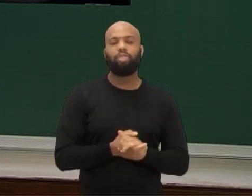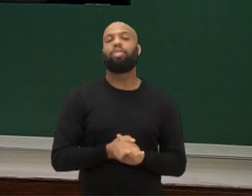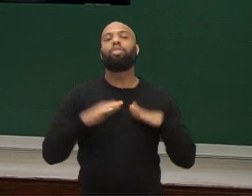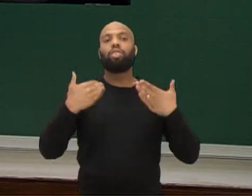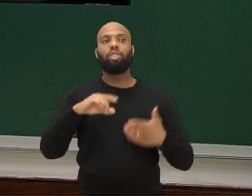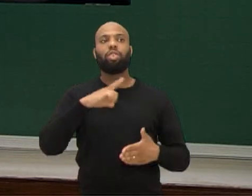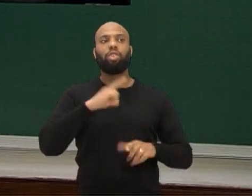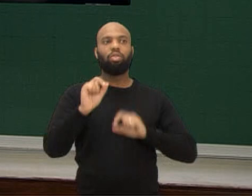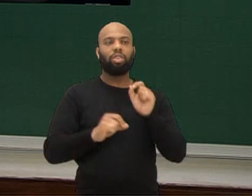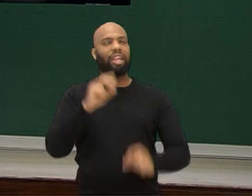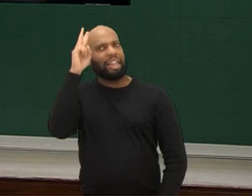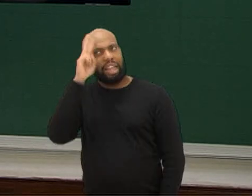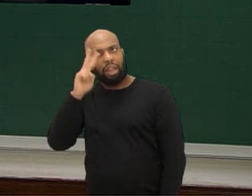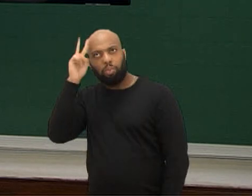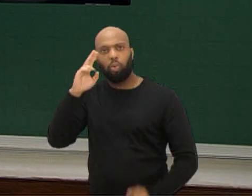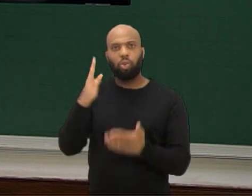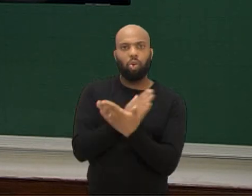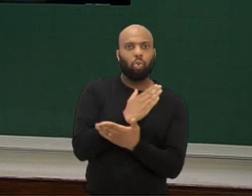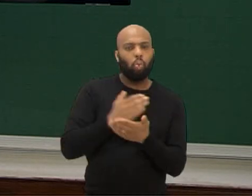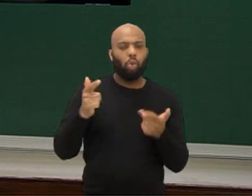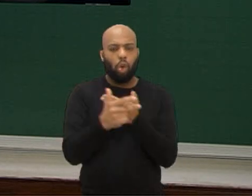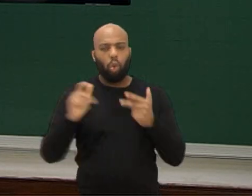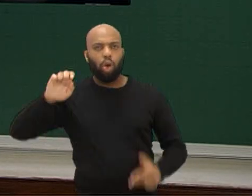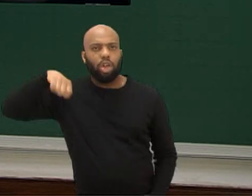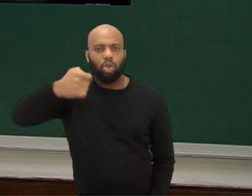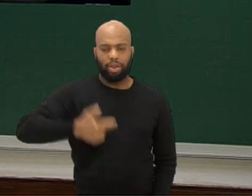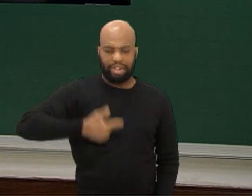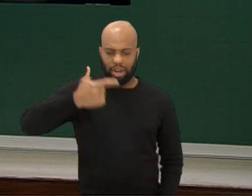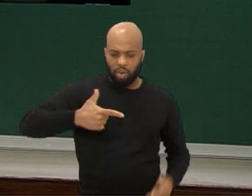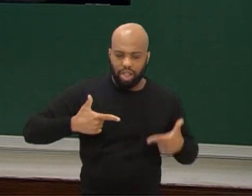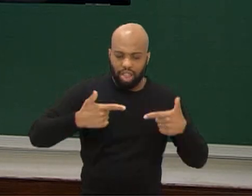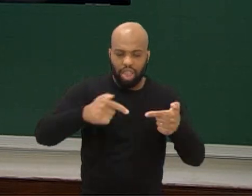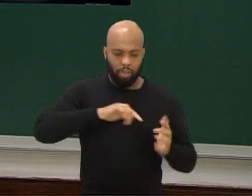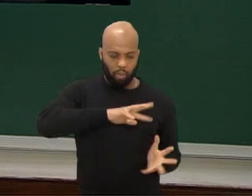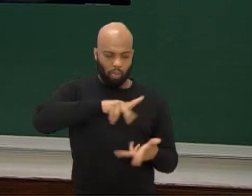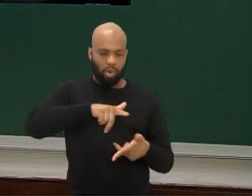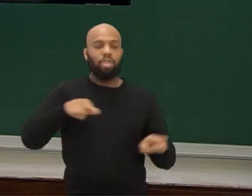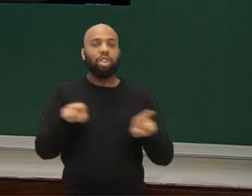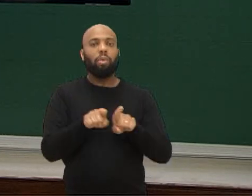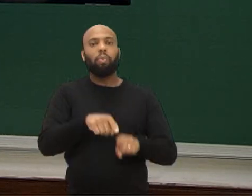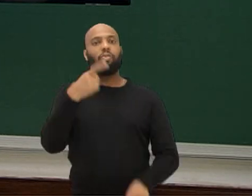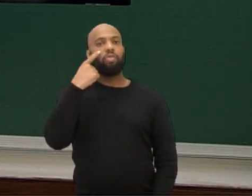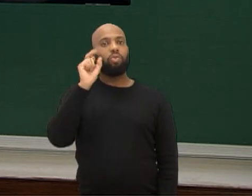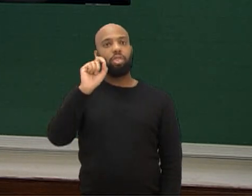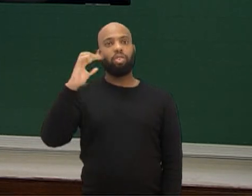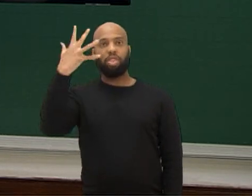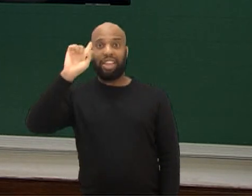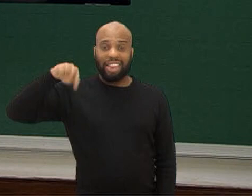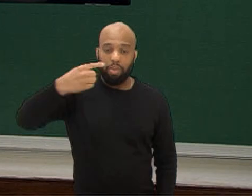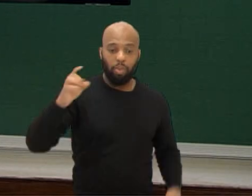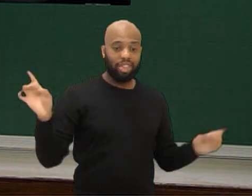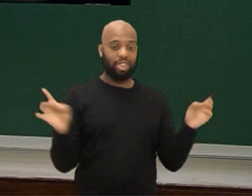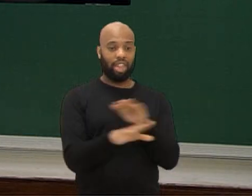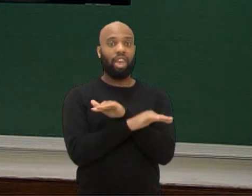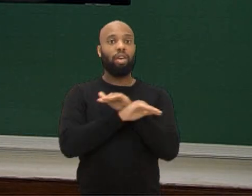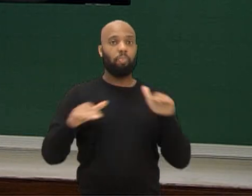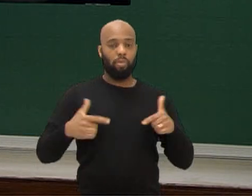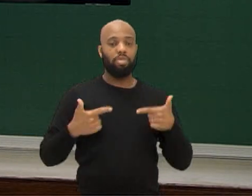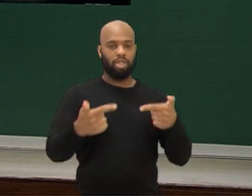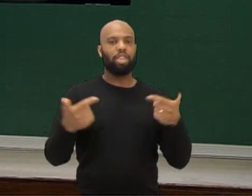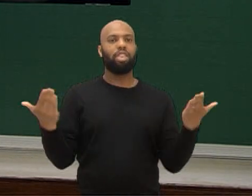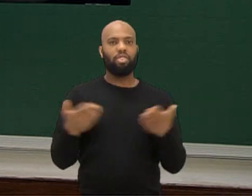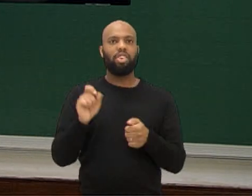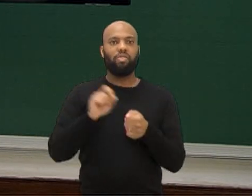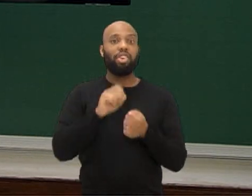nós tentamos relembrar a Segunda Guerra Mundial e a gente viu o que estava acontecendo no pós-guerra. Então, vamos fazer as